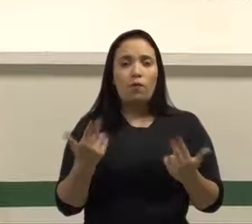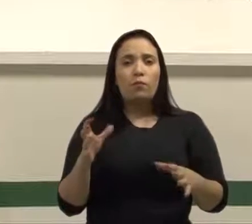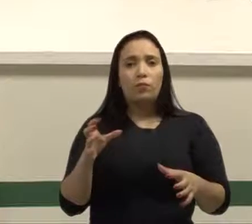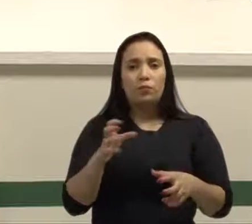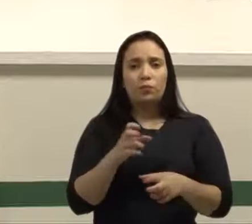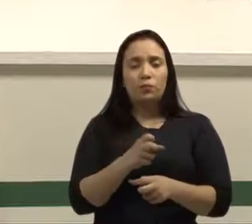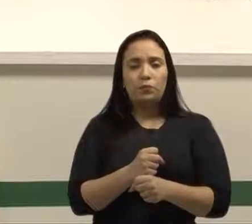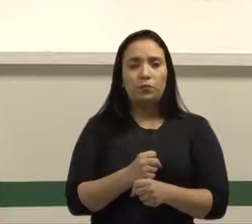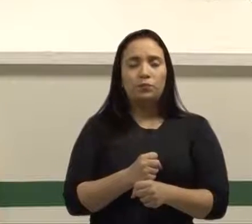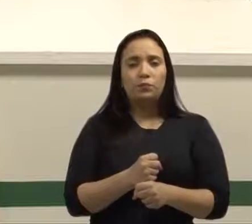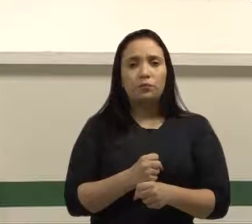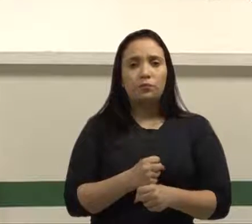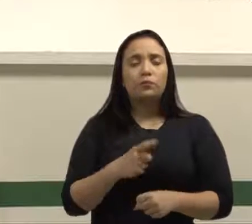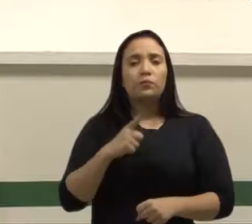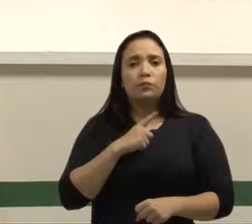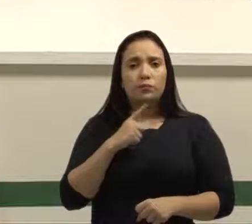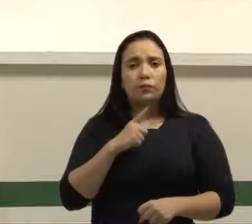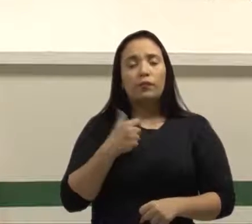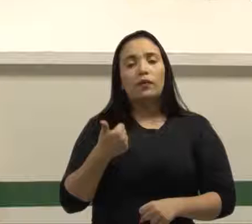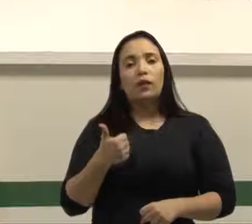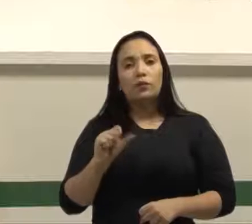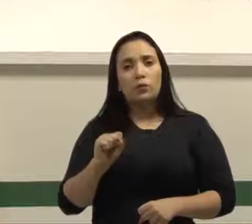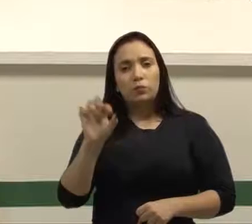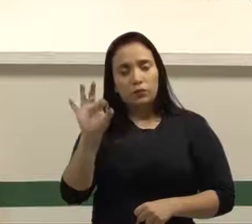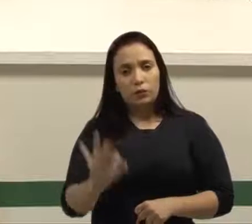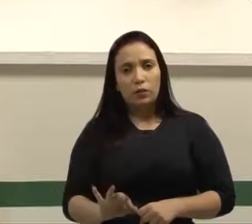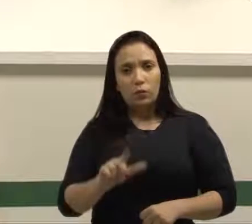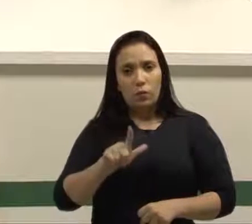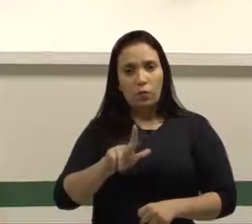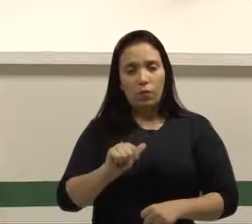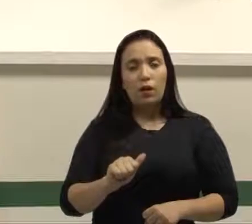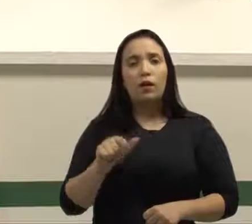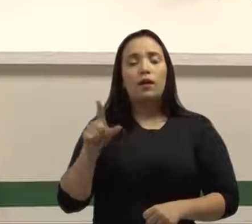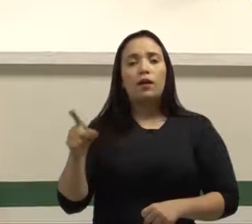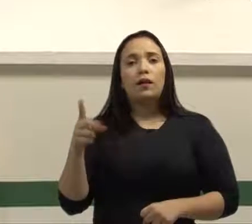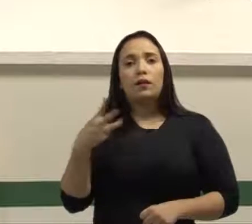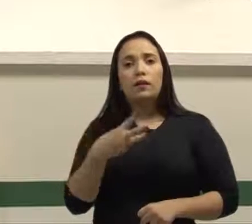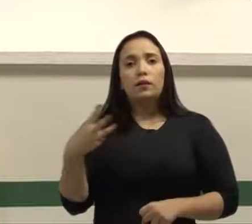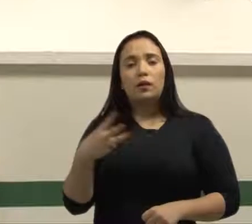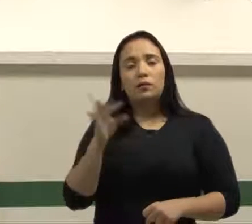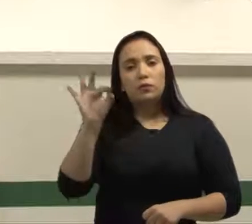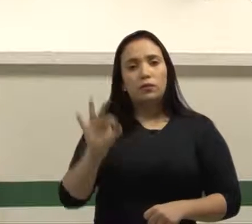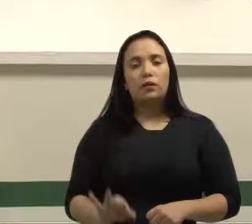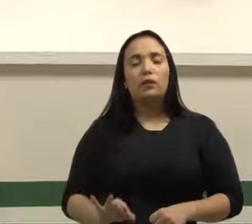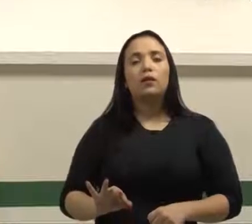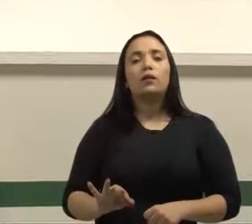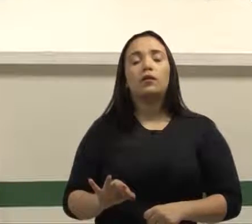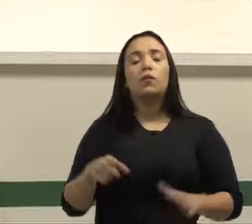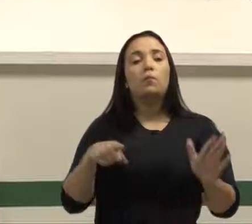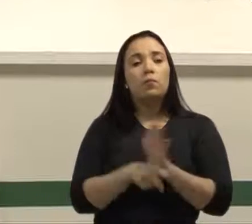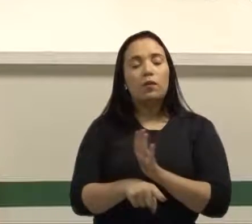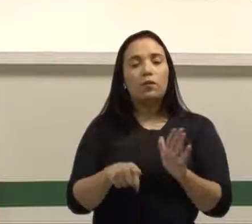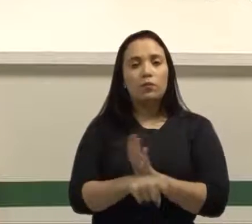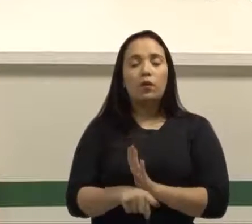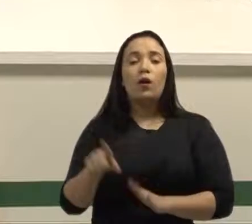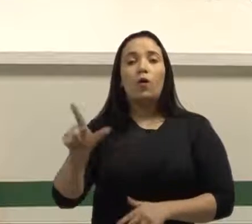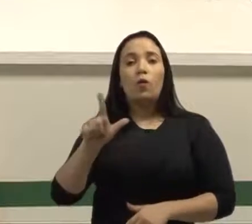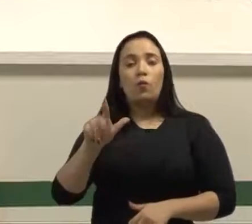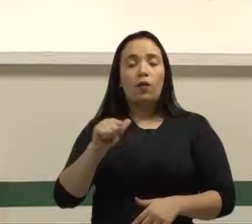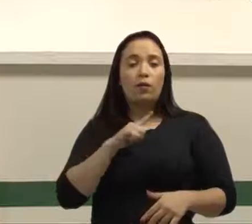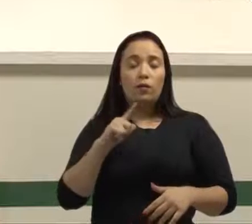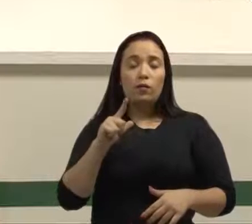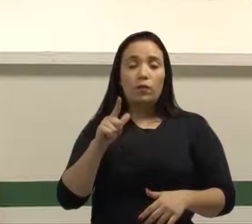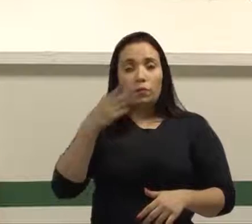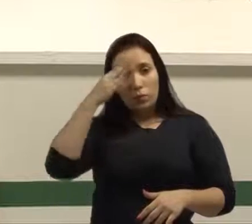também, né? Ele tem, são 2... O Lula tem 18 e na estimulada tem 33. E na espontânea tem 18. O Bolsonaro